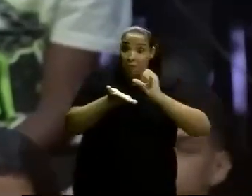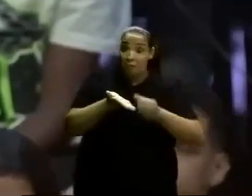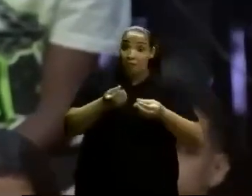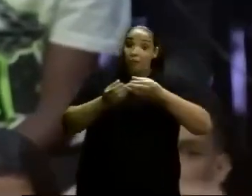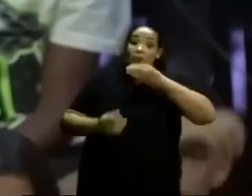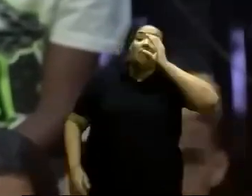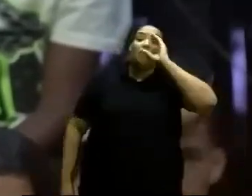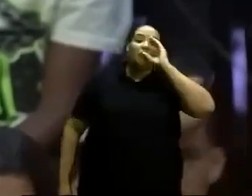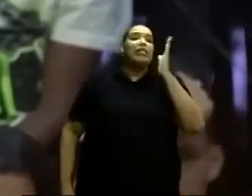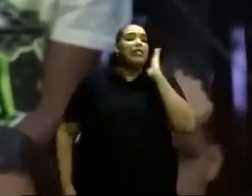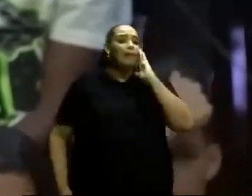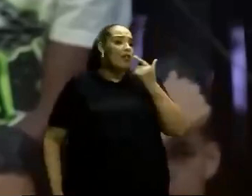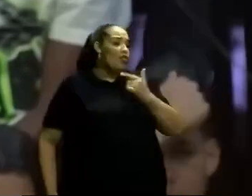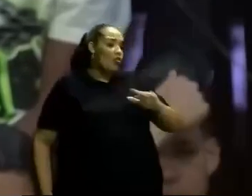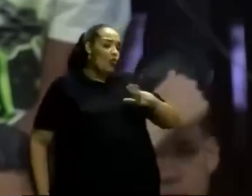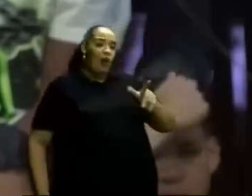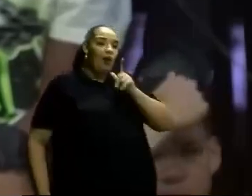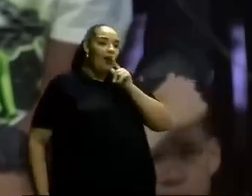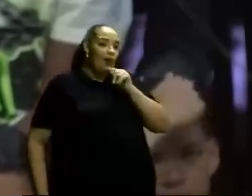que não iam dar água para ele, ok?